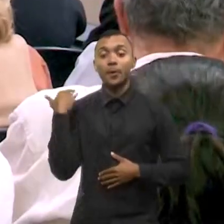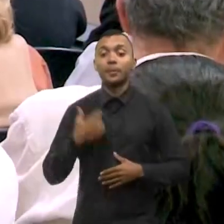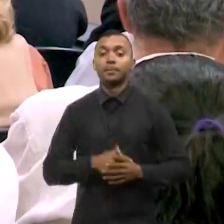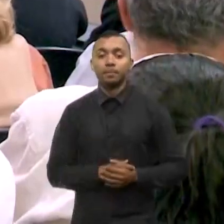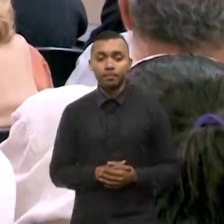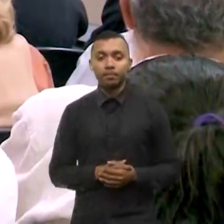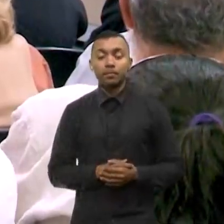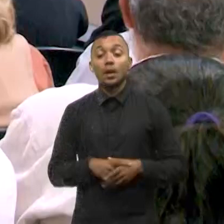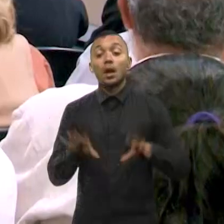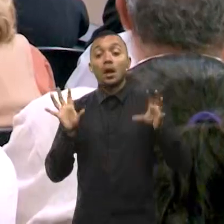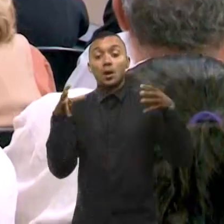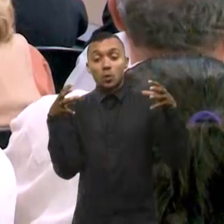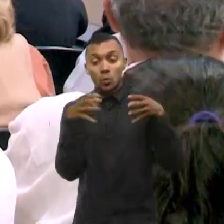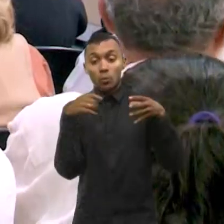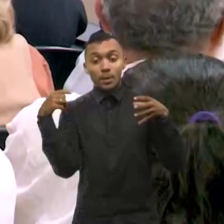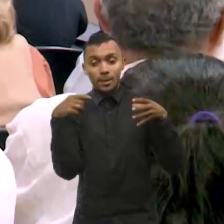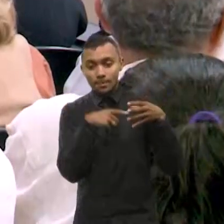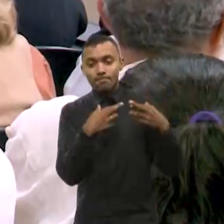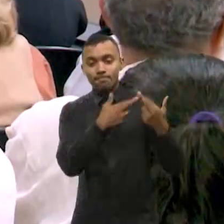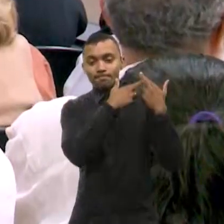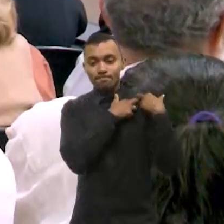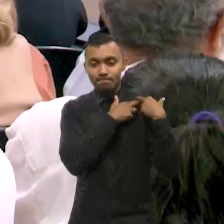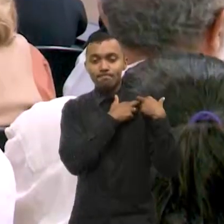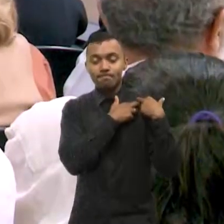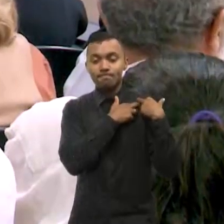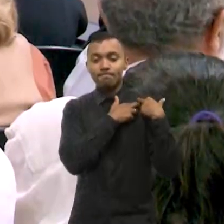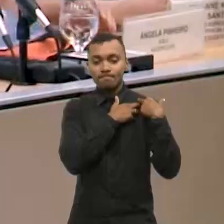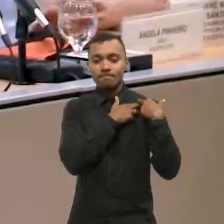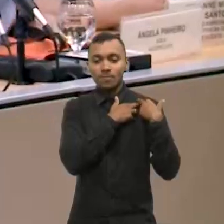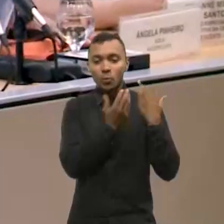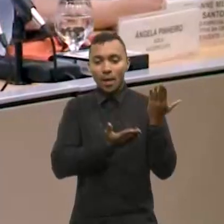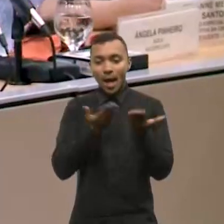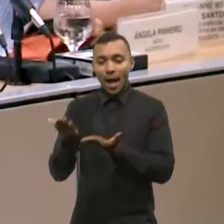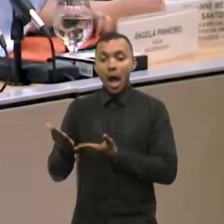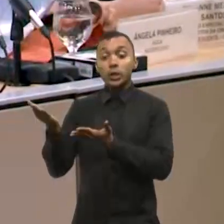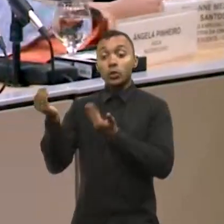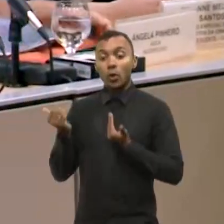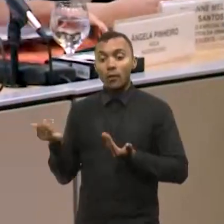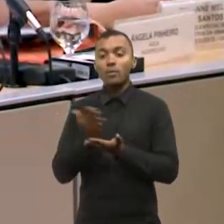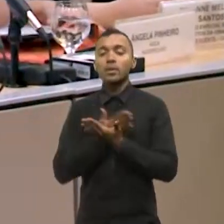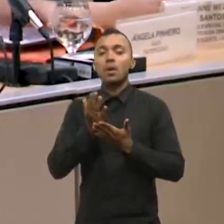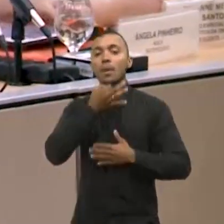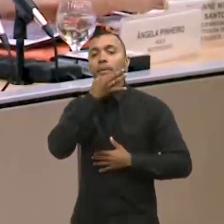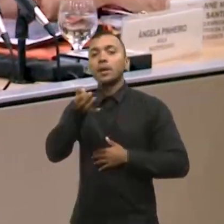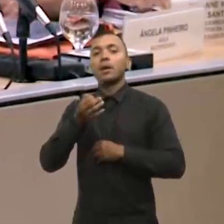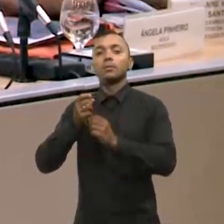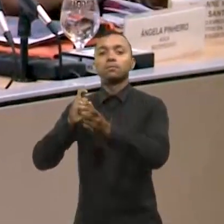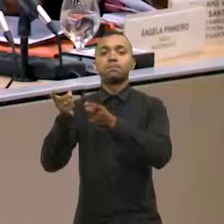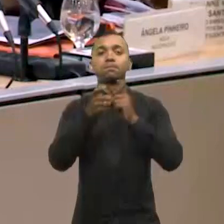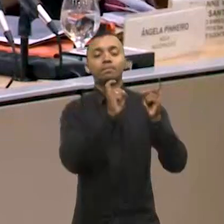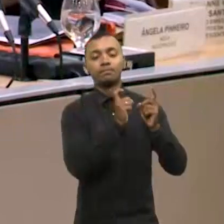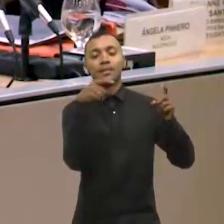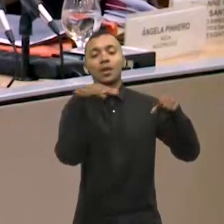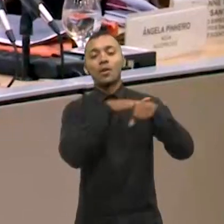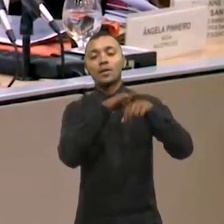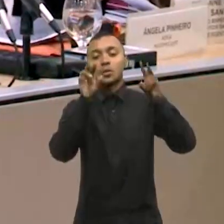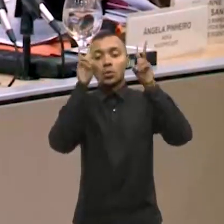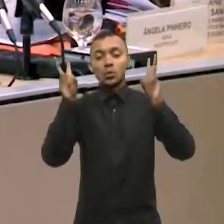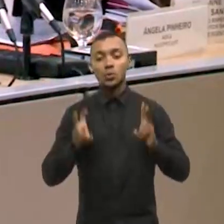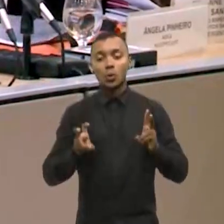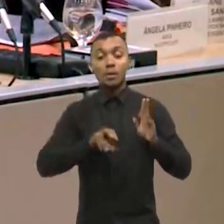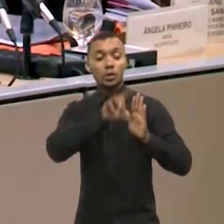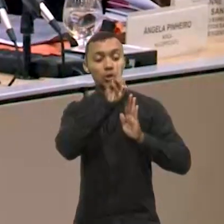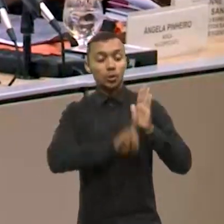do Comitê pela Prevenção de Homicídios na Adolescência estiveram em pauta na audiência pública, que discutiu os direitos